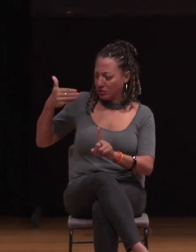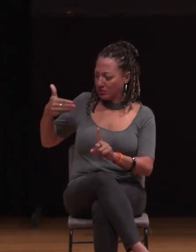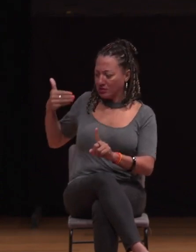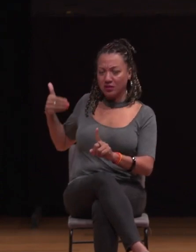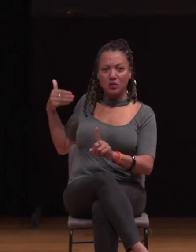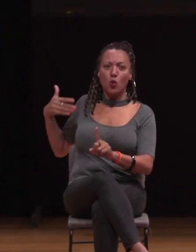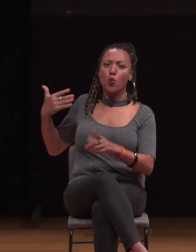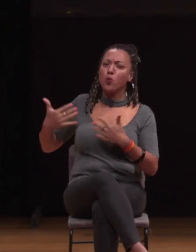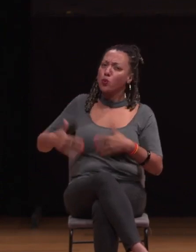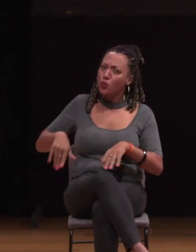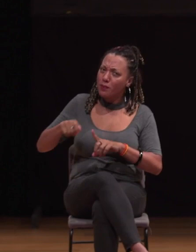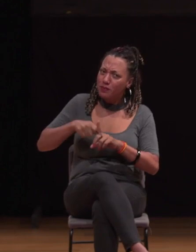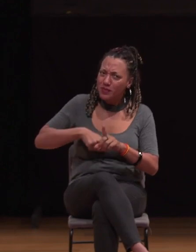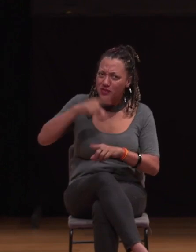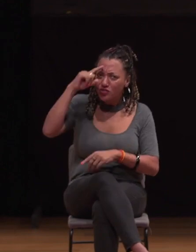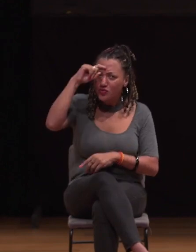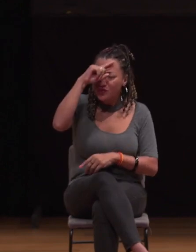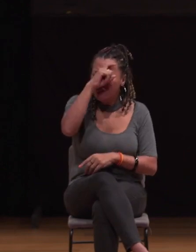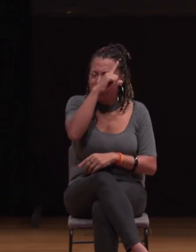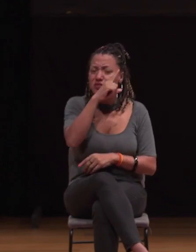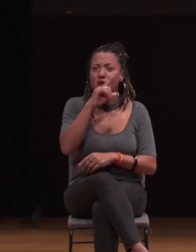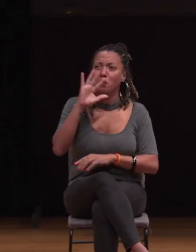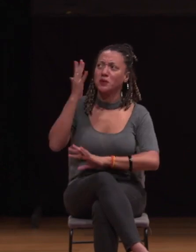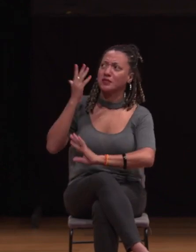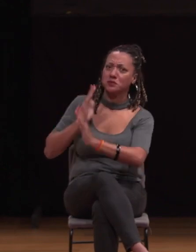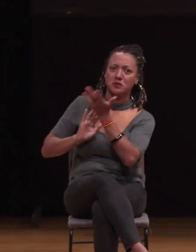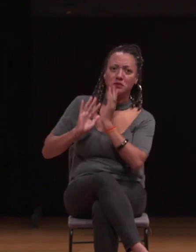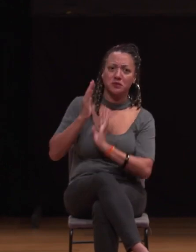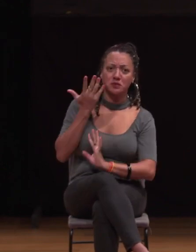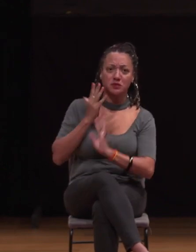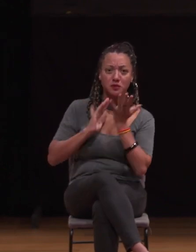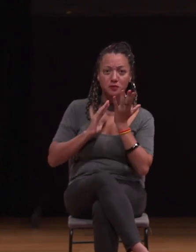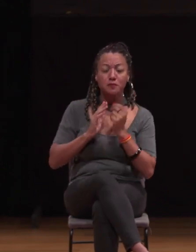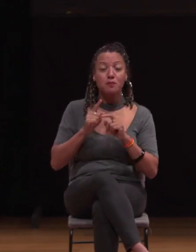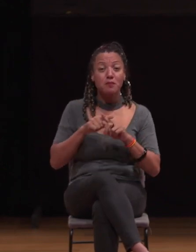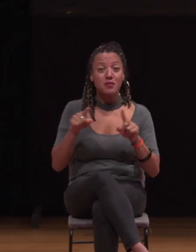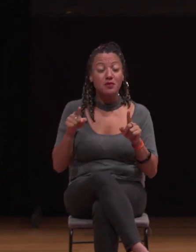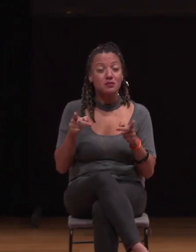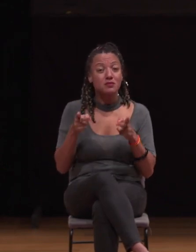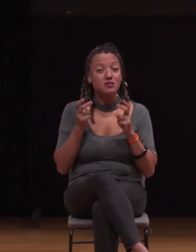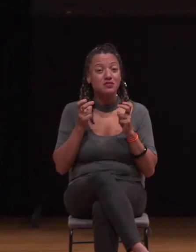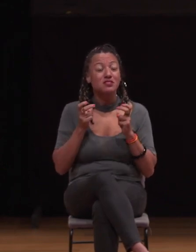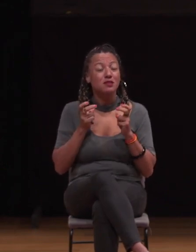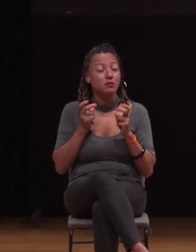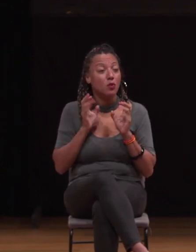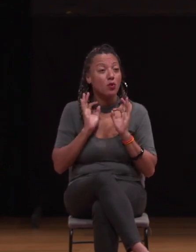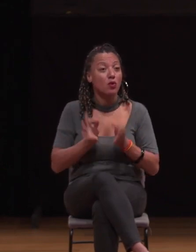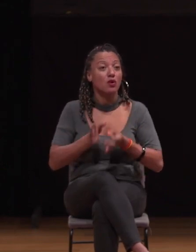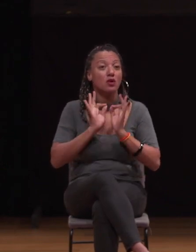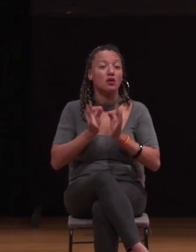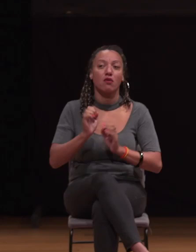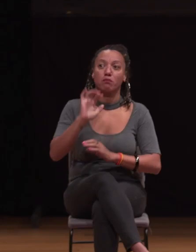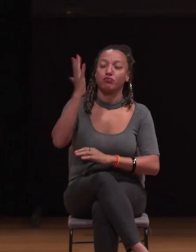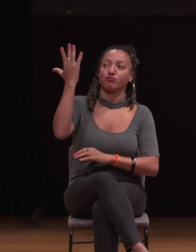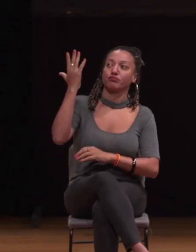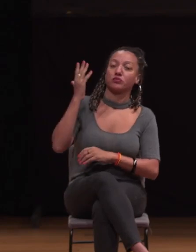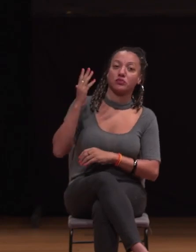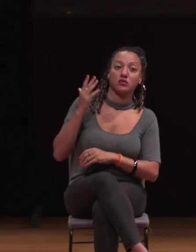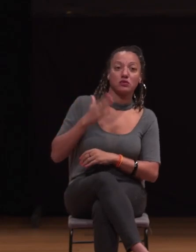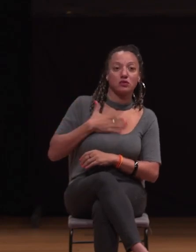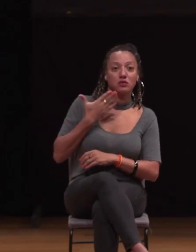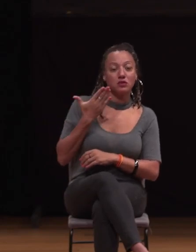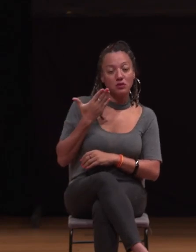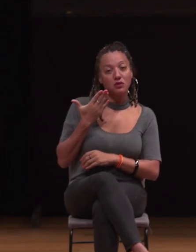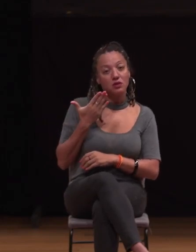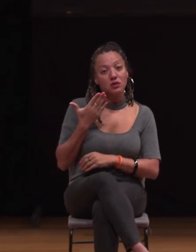esse é um mês muito difícil mesmo, mas assim, nos últimos dias a gente tem visto coisas escabrosas mesmo. Mas eu fiquei